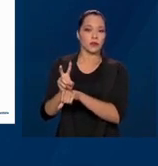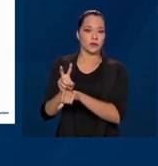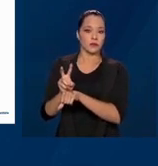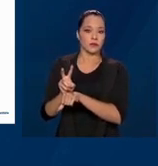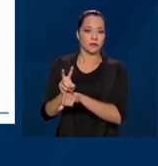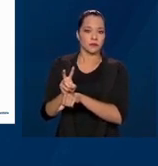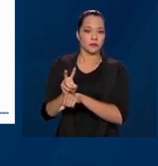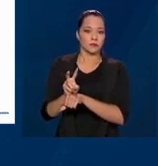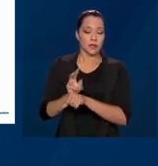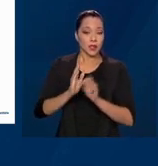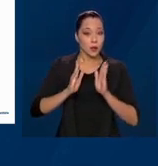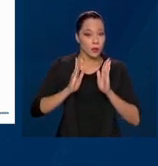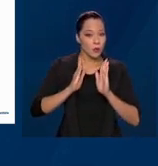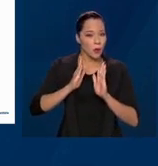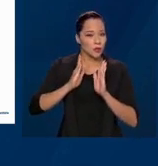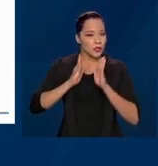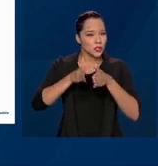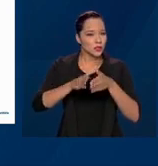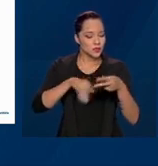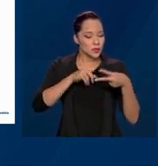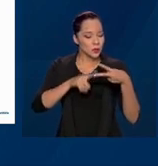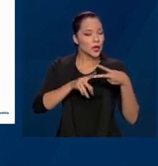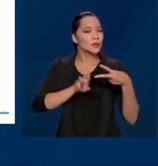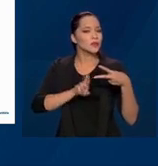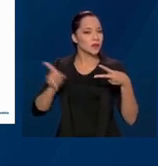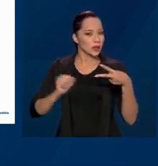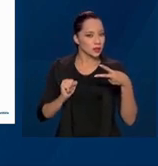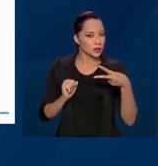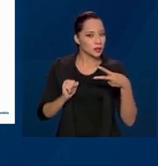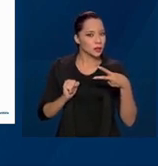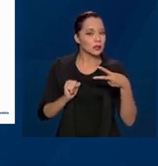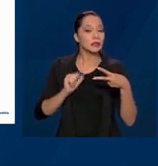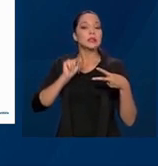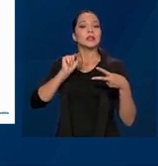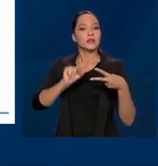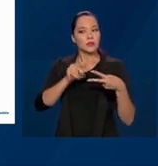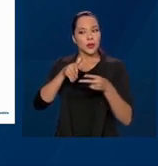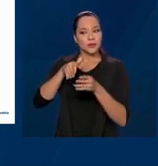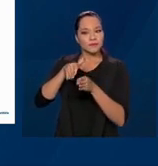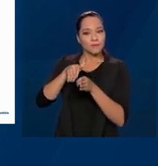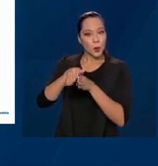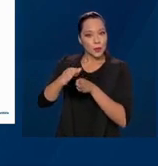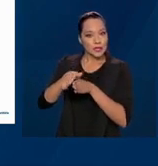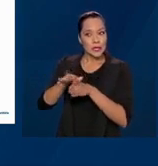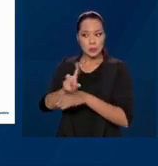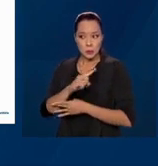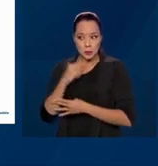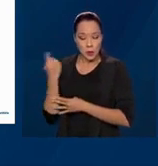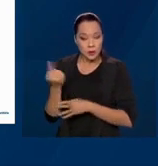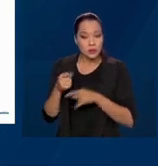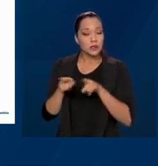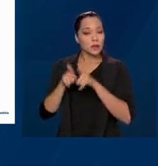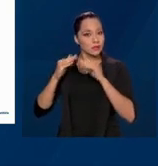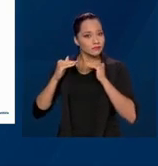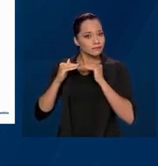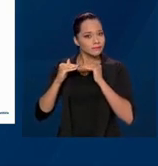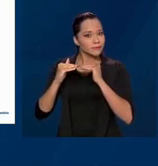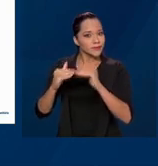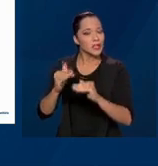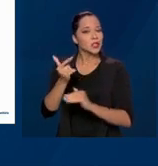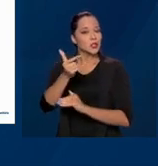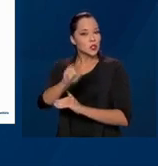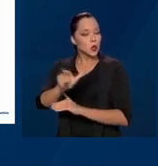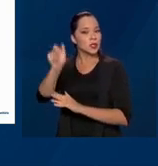objetivo secundário tem uma diferença, e que uma diferença importante que foi recomendada por nós e que está alinhada com as práticas de outras